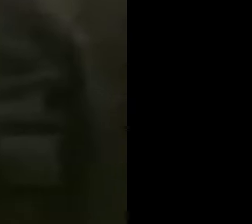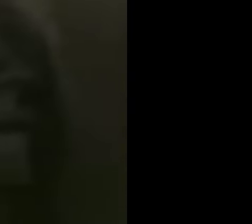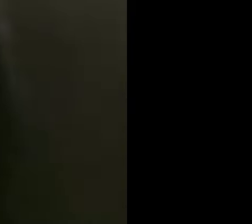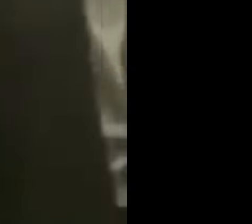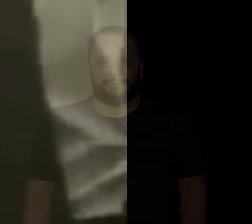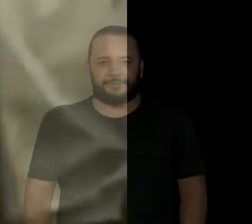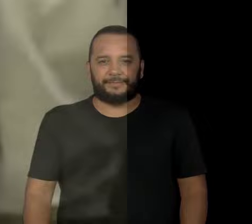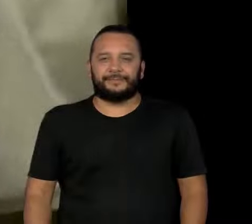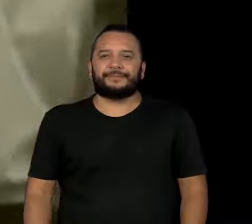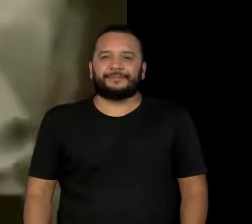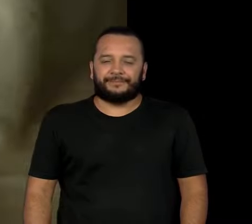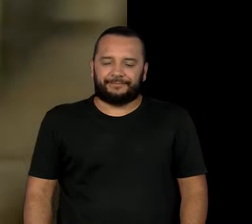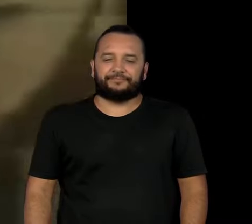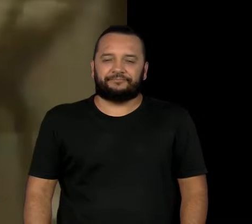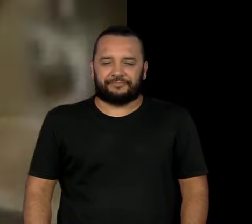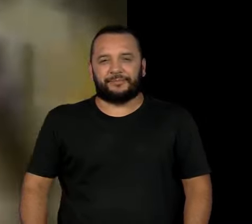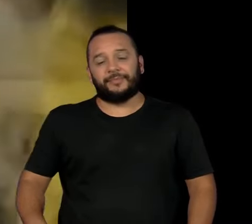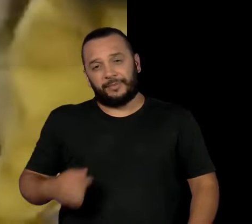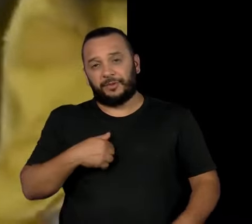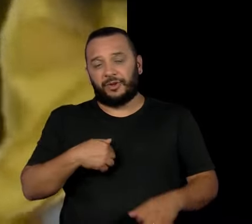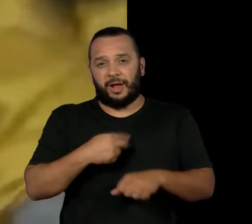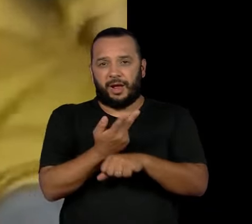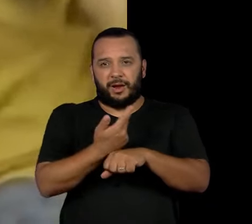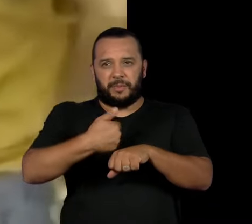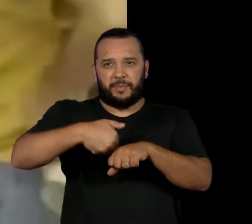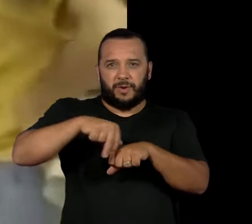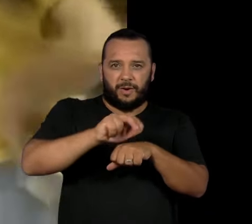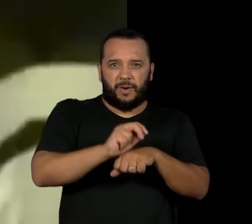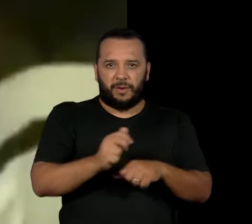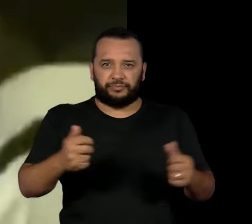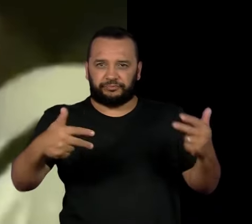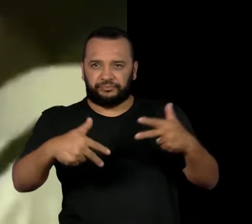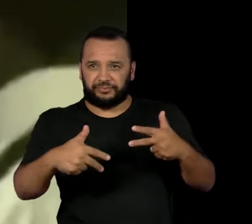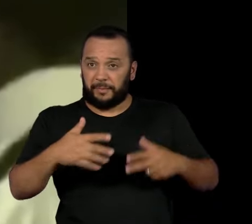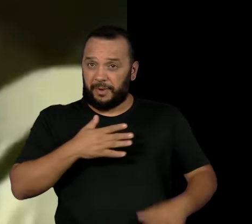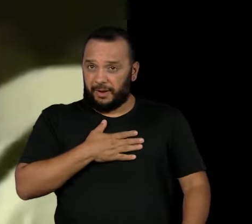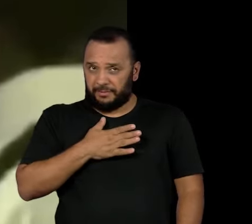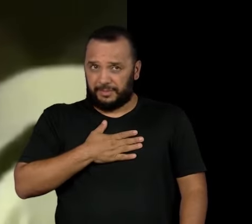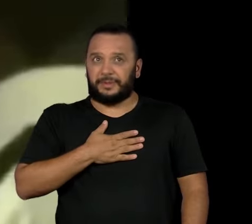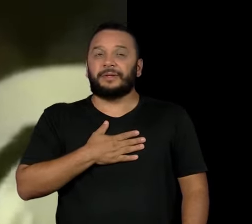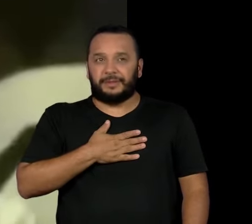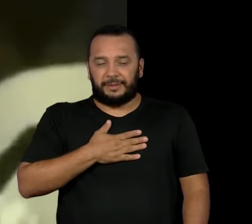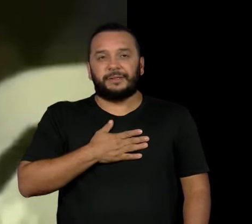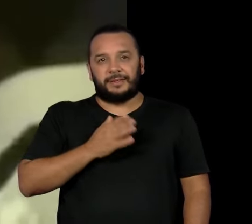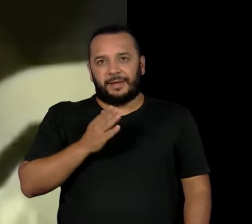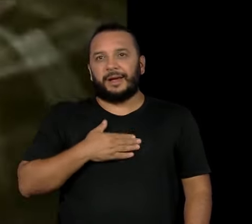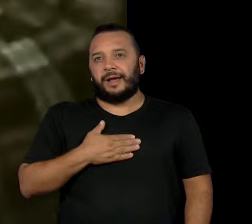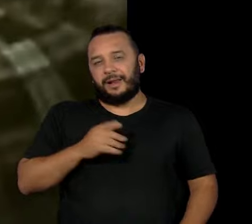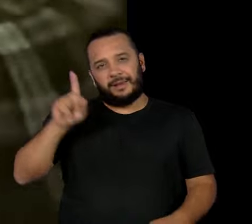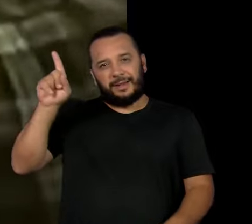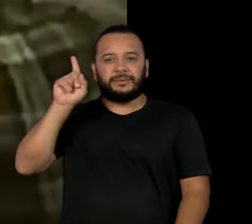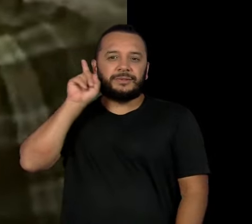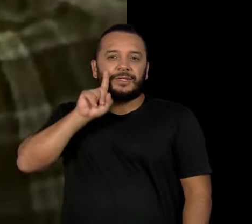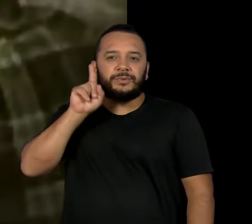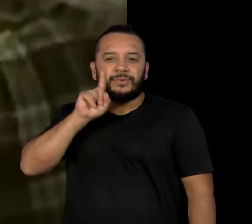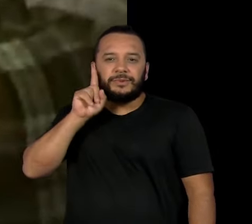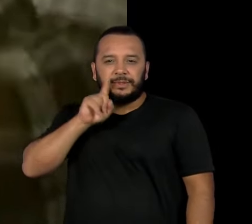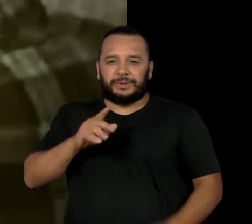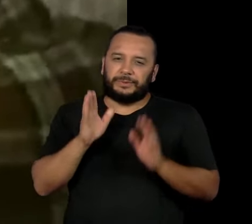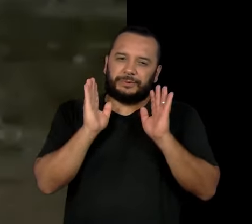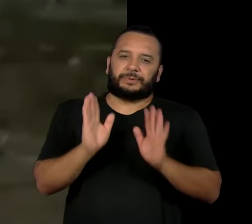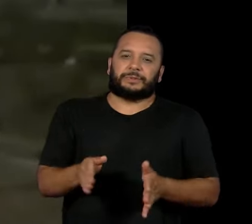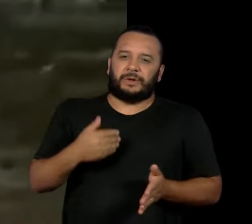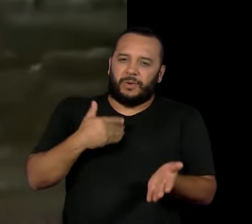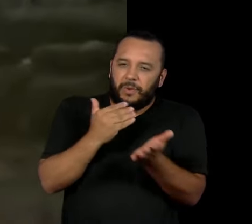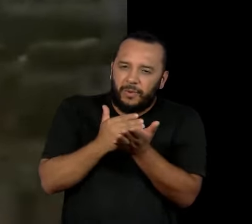O berço do hip hop, para mim, assim, quando foi formado e tudo, é o Bronx. A história, ela